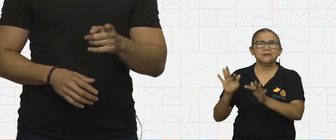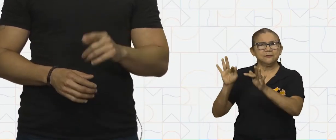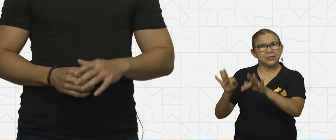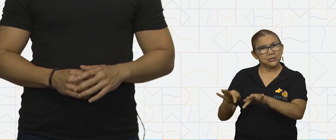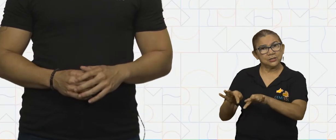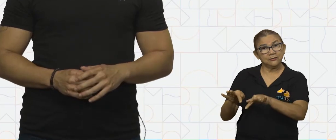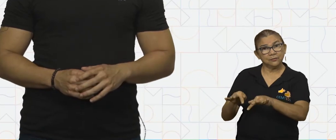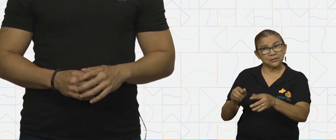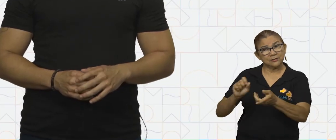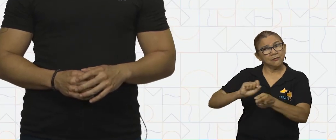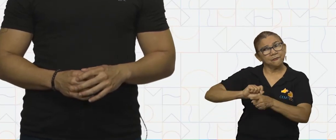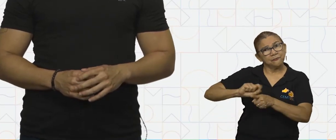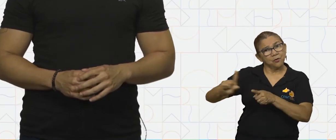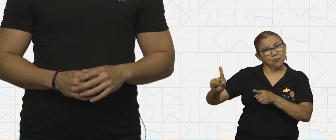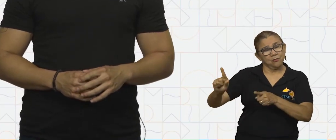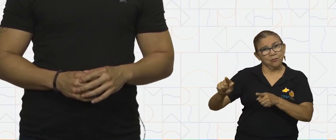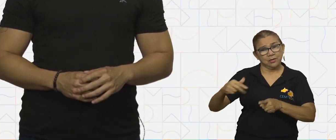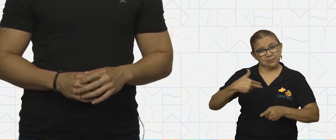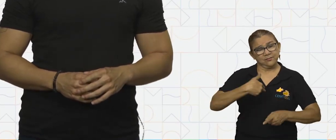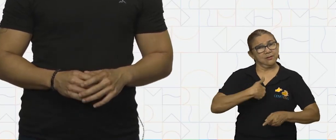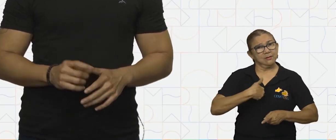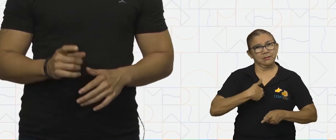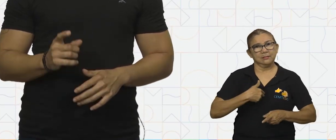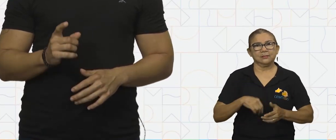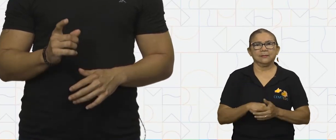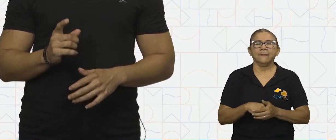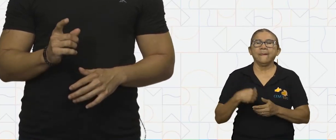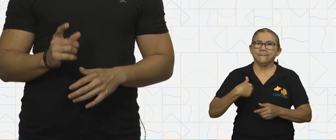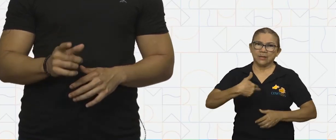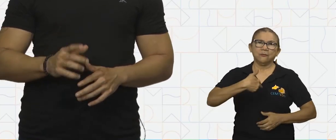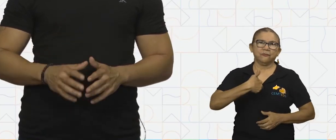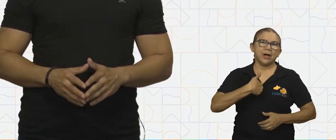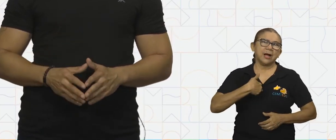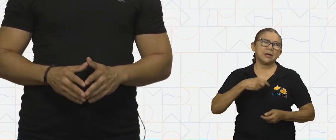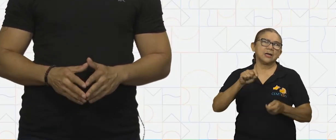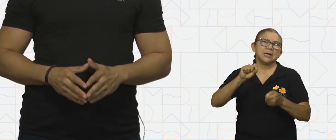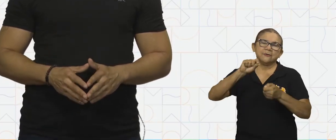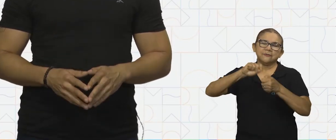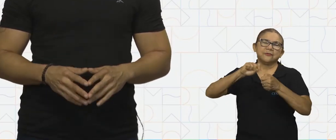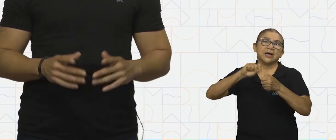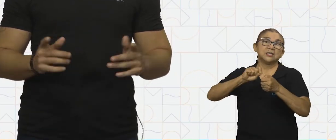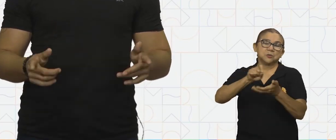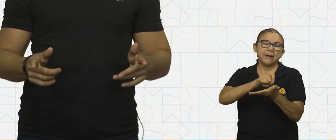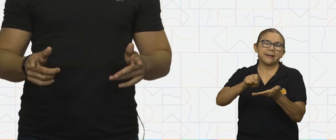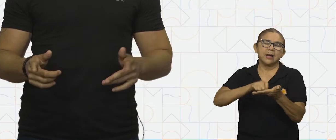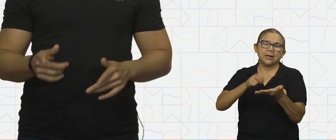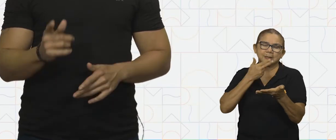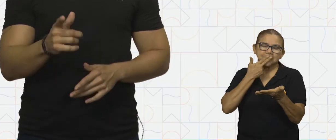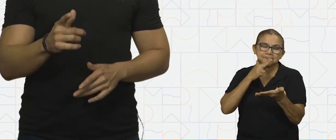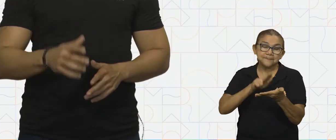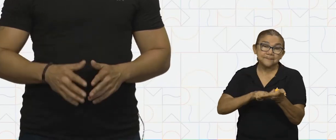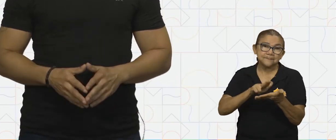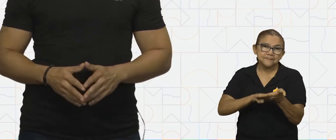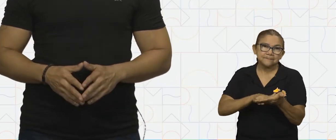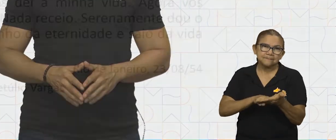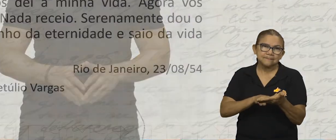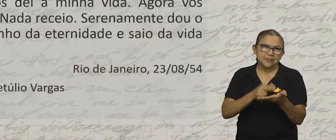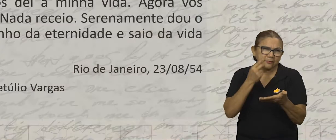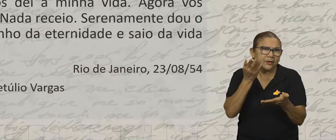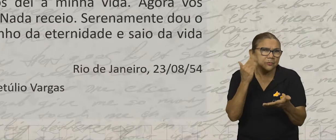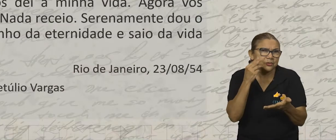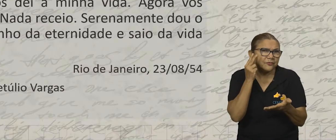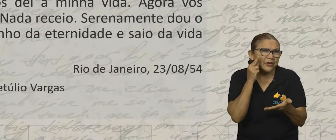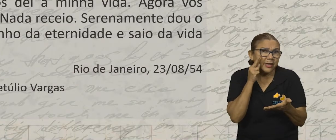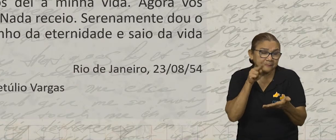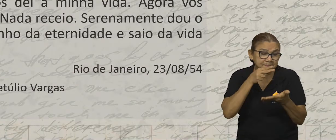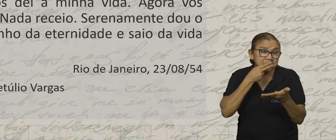No dia 23 de agosto de 1954, Vargas escreve uma carta e testamento. Vamos acompanhar o último trecho da carta? E